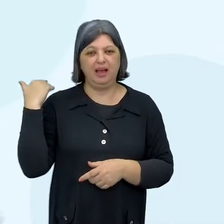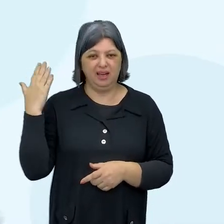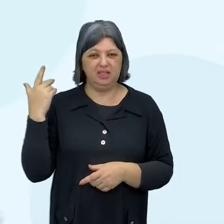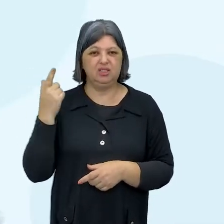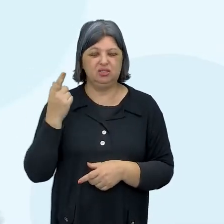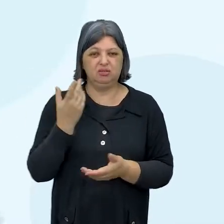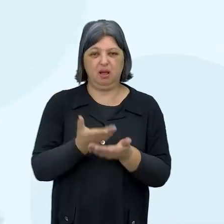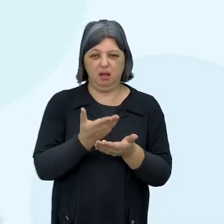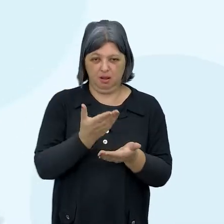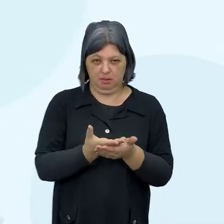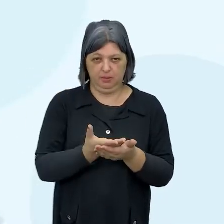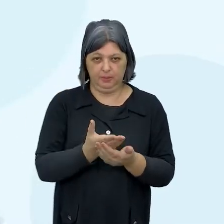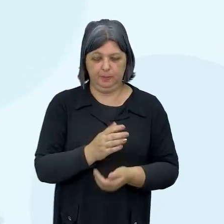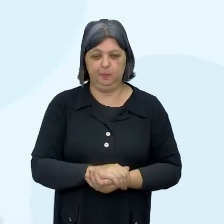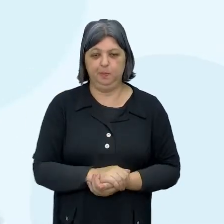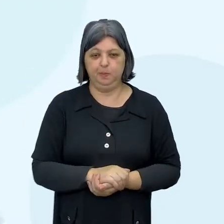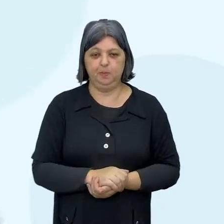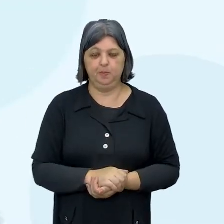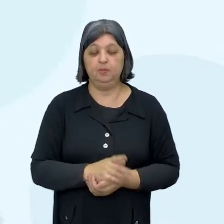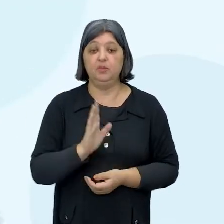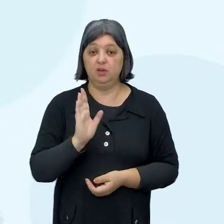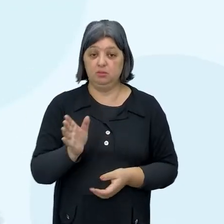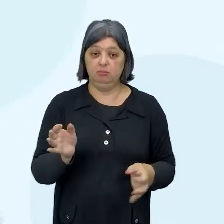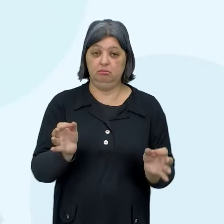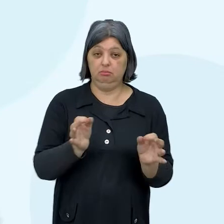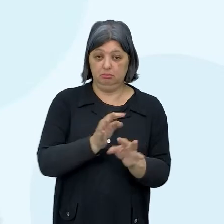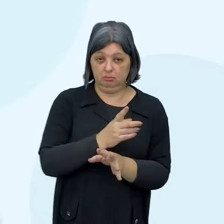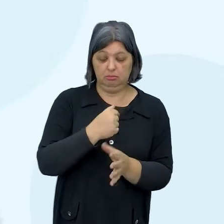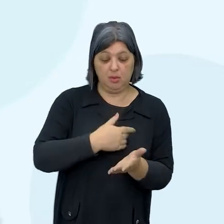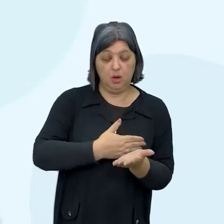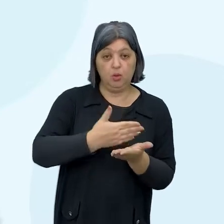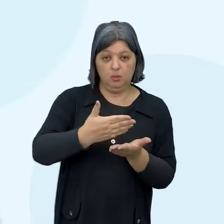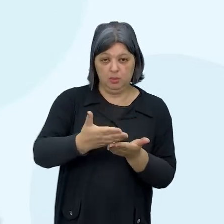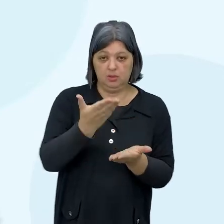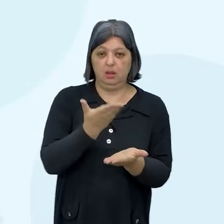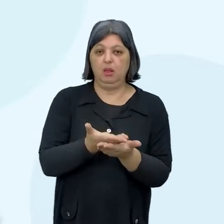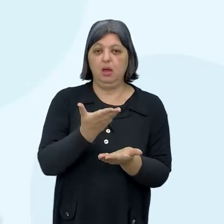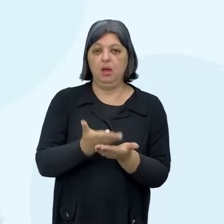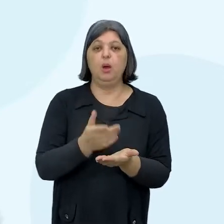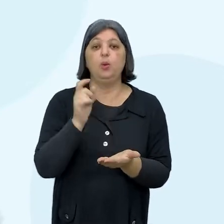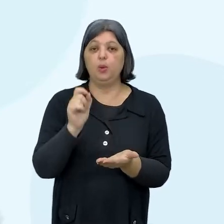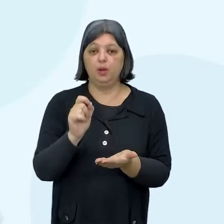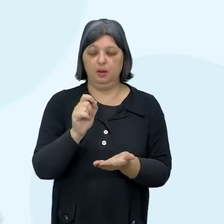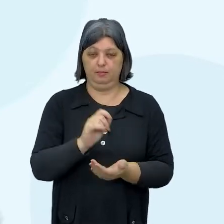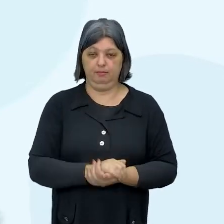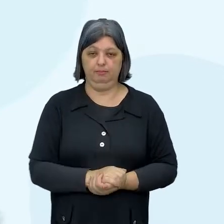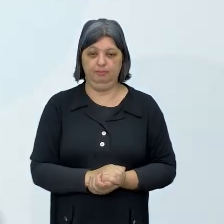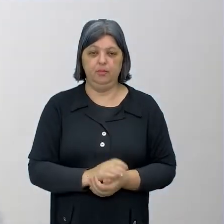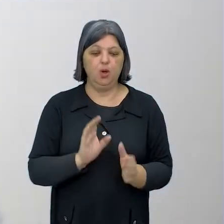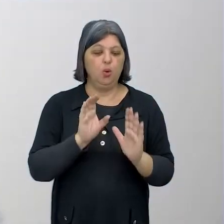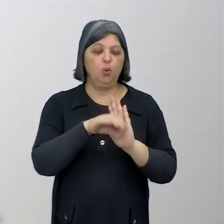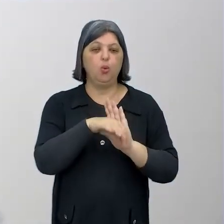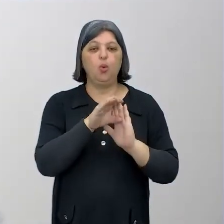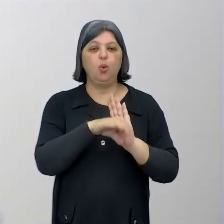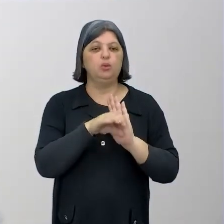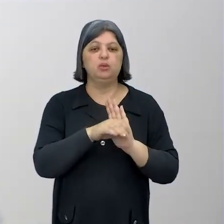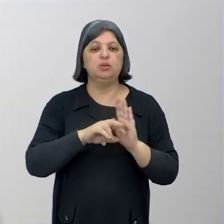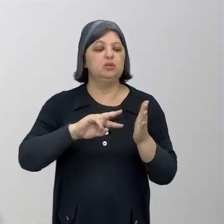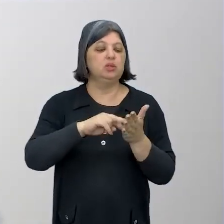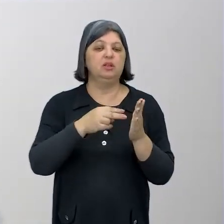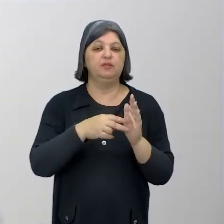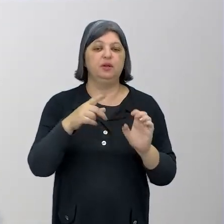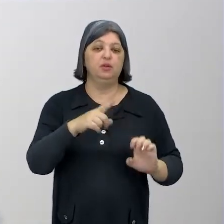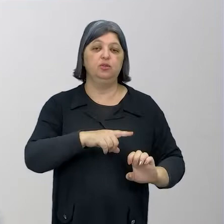fizemos em outras ocasiões. A gente inicia a aula dando o conceito de